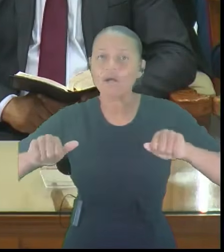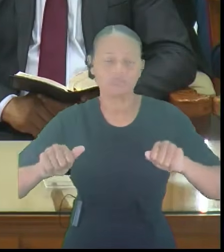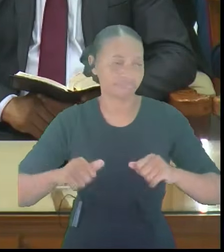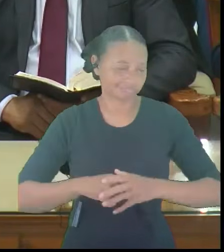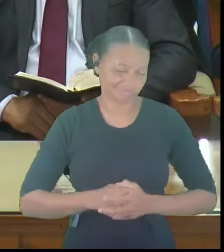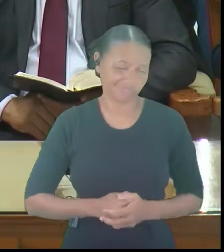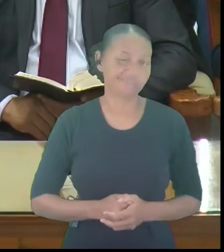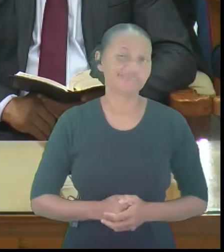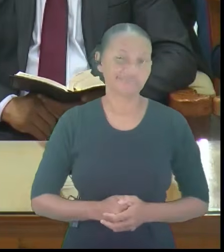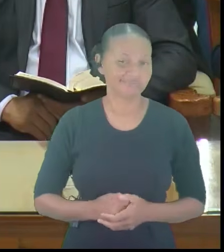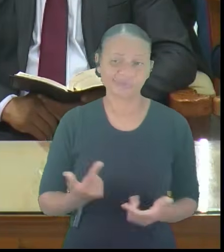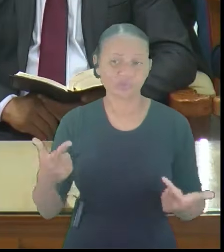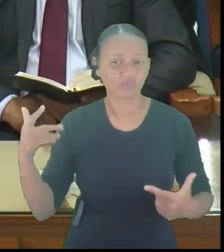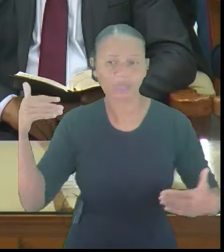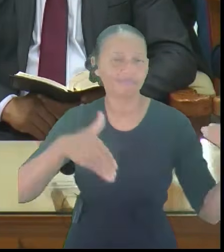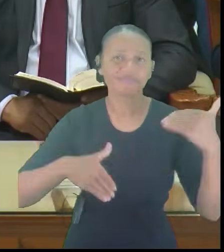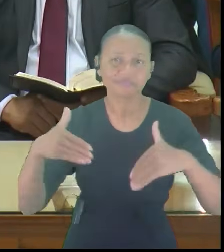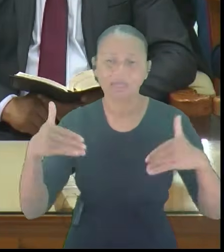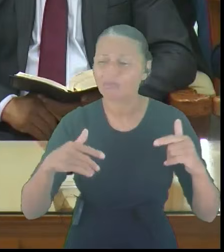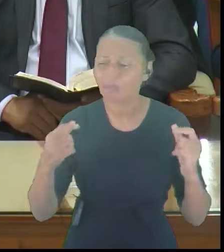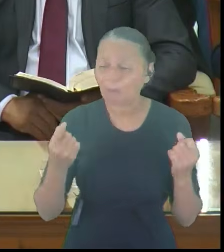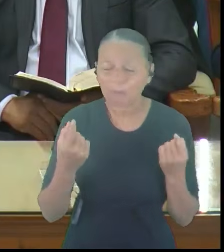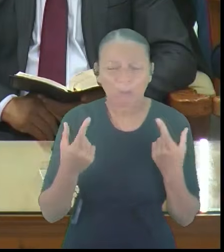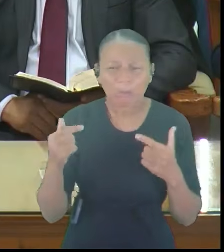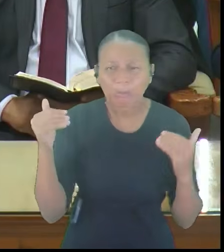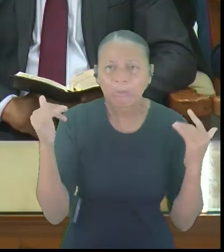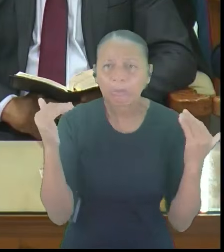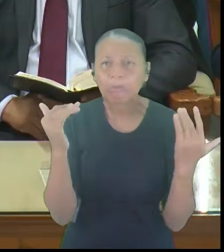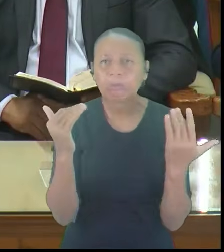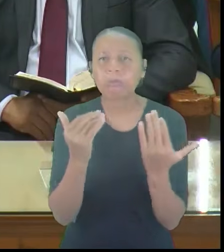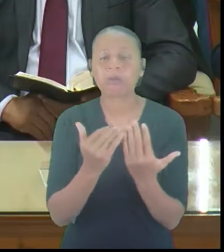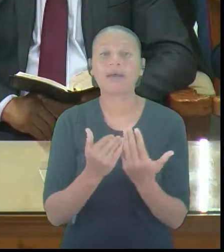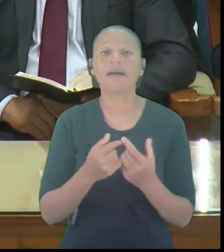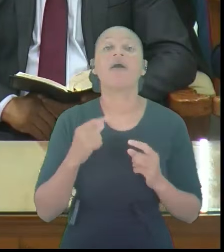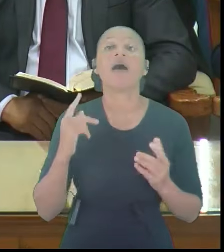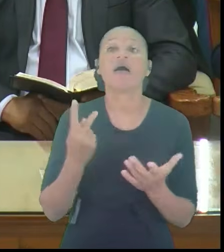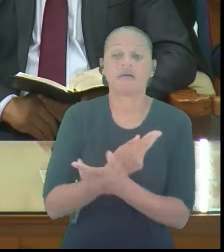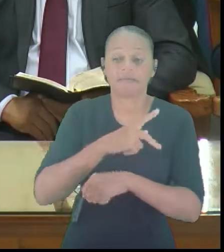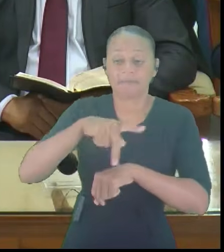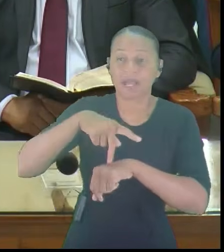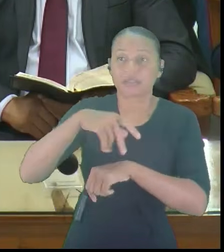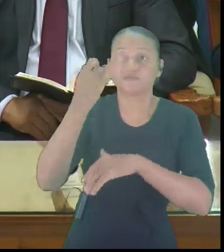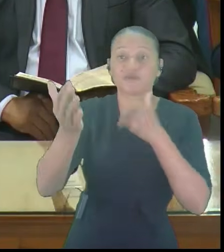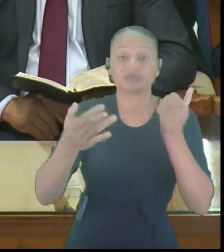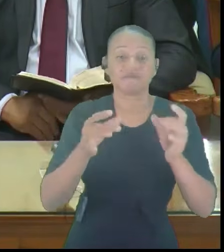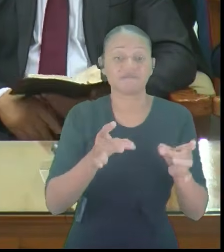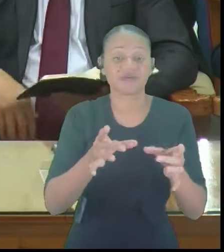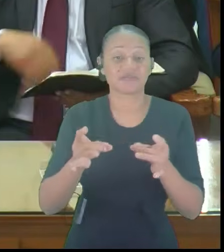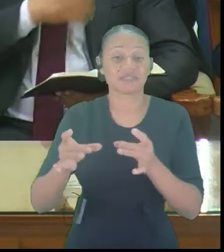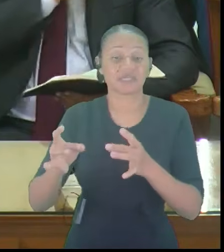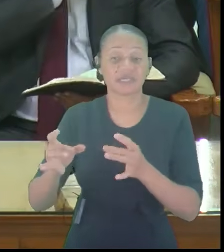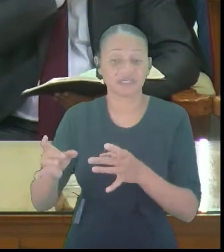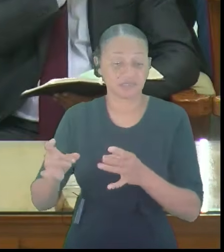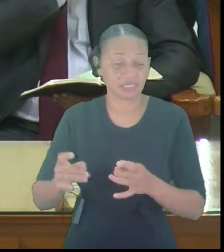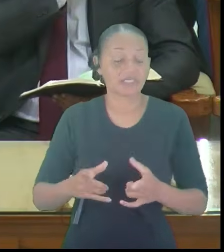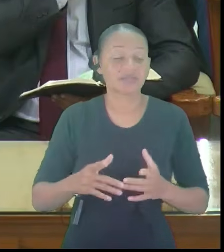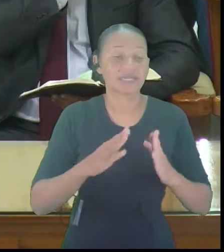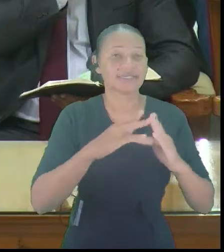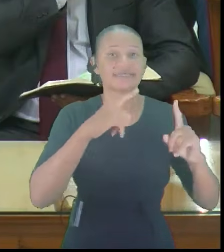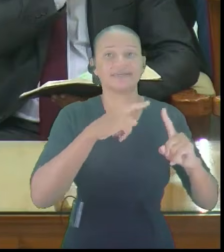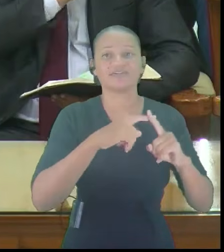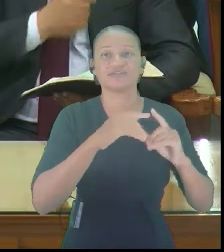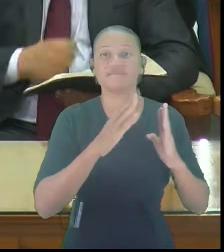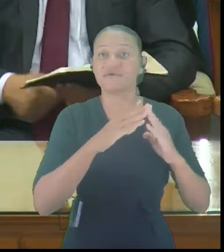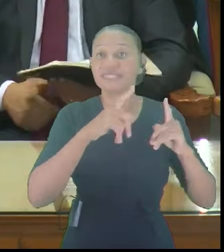é que está acontecendo nos países? Em muitos países estão vendendo os prédios das igrejas. Por que estão vendendo os prédios